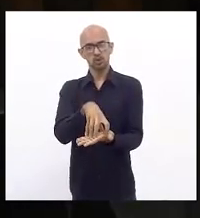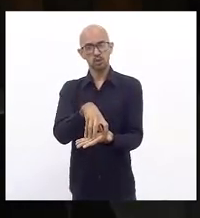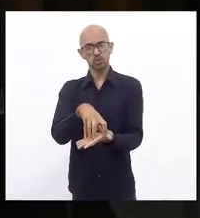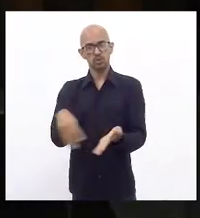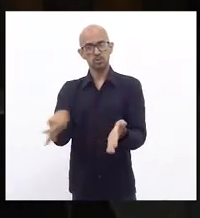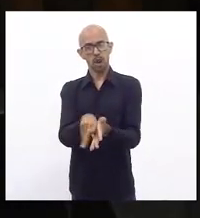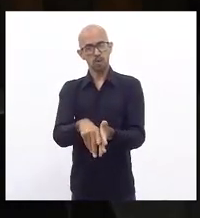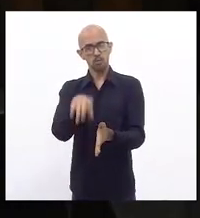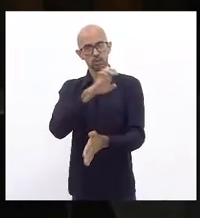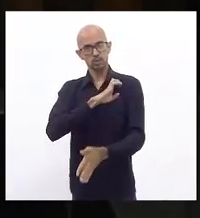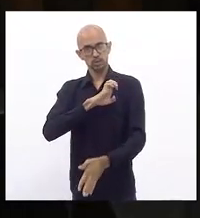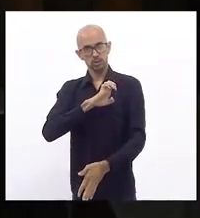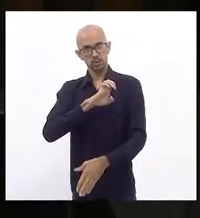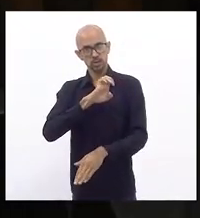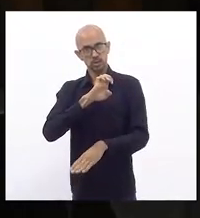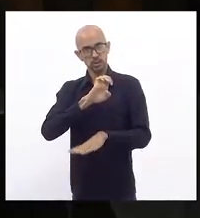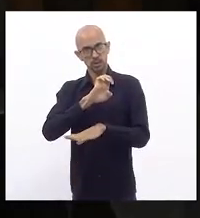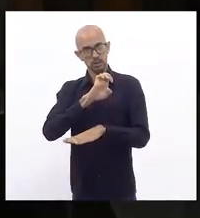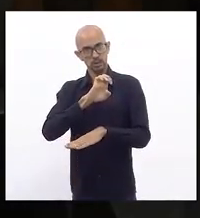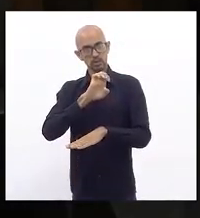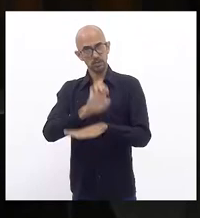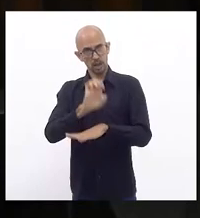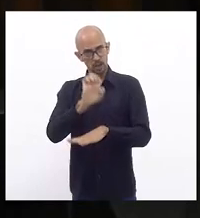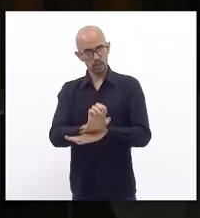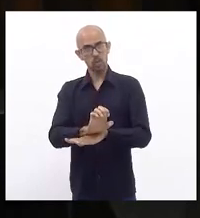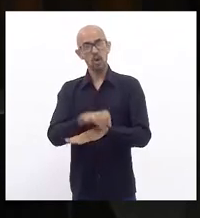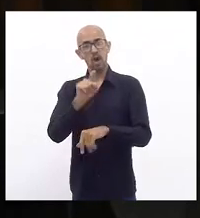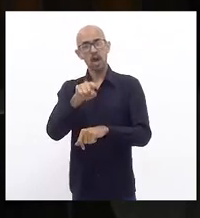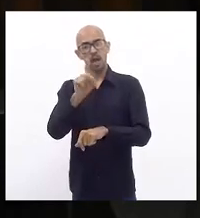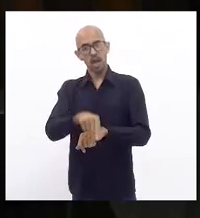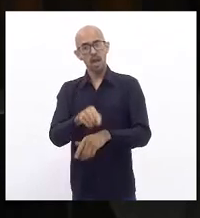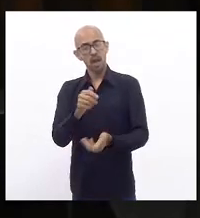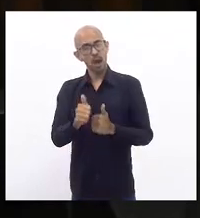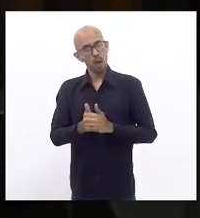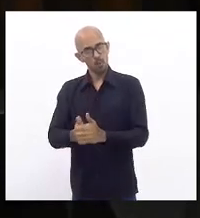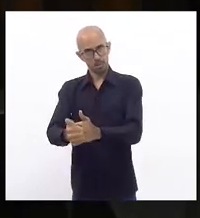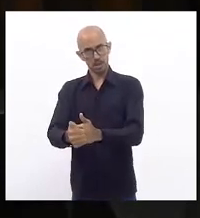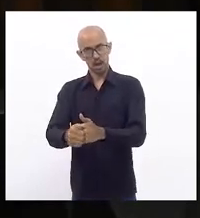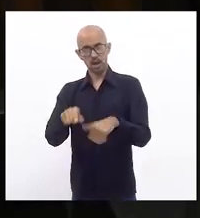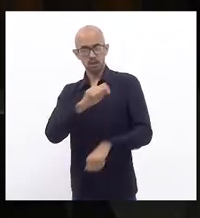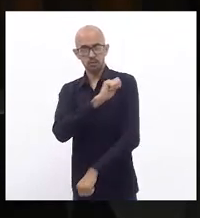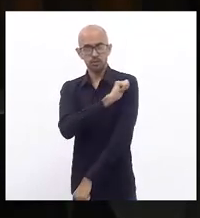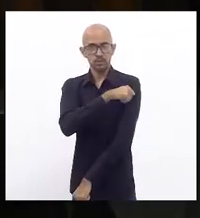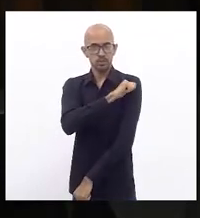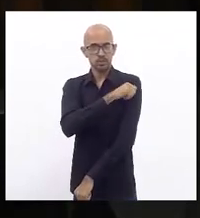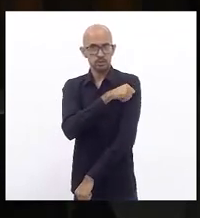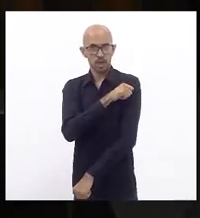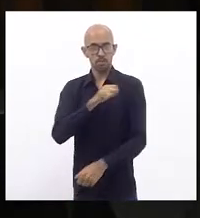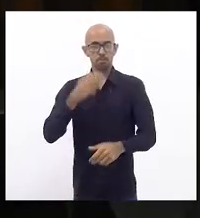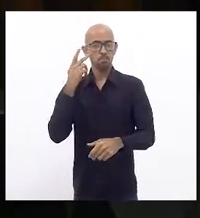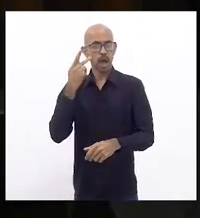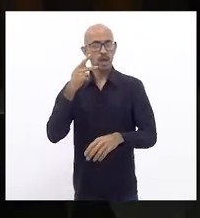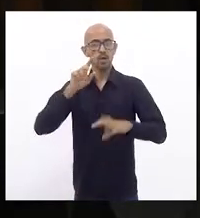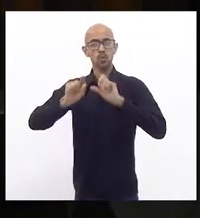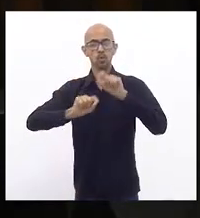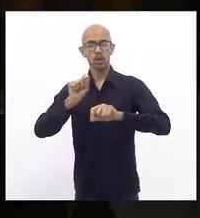Estado, a gente continuar acompanhando aqui, fiscalizando, para que as empresas